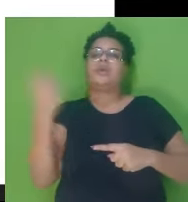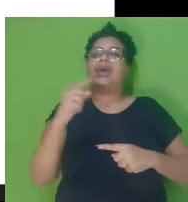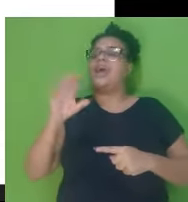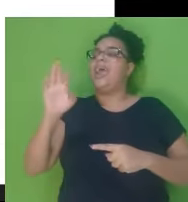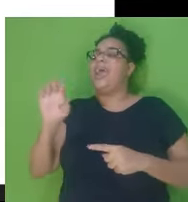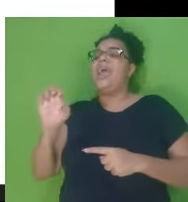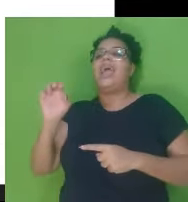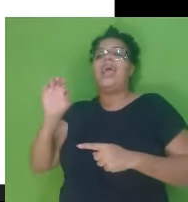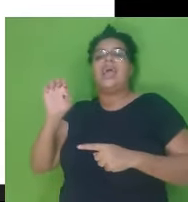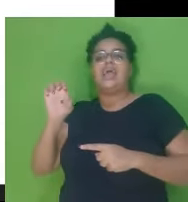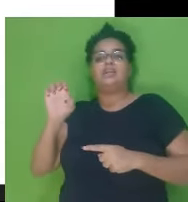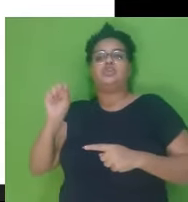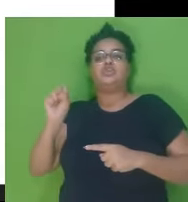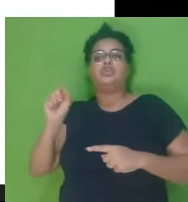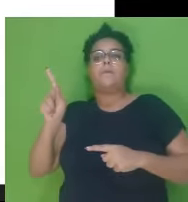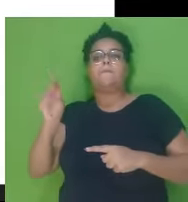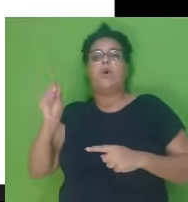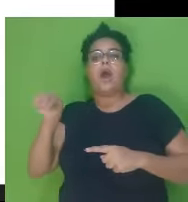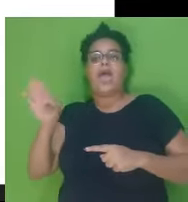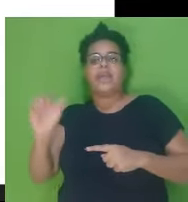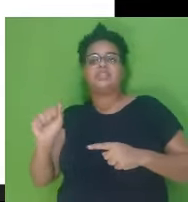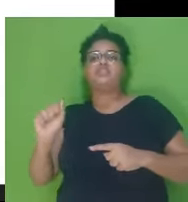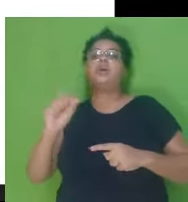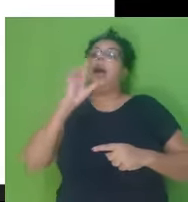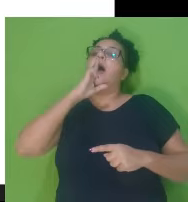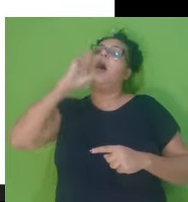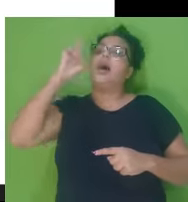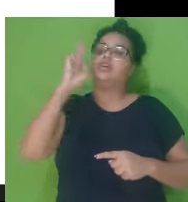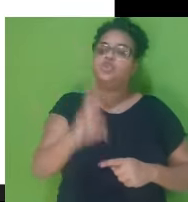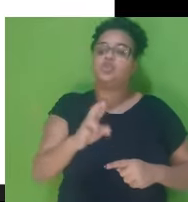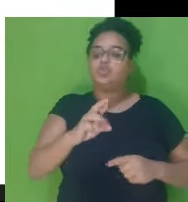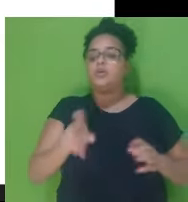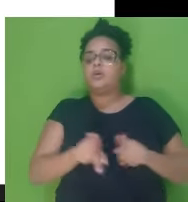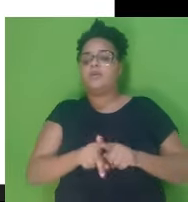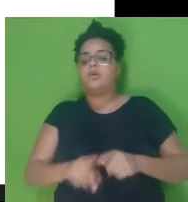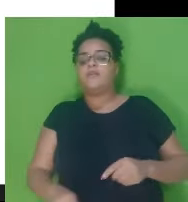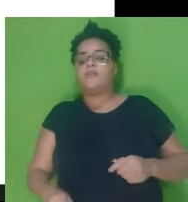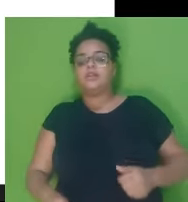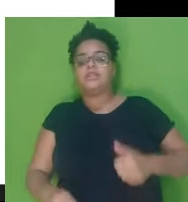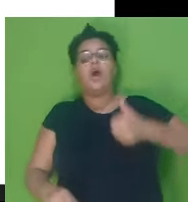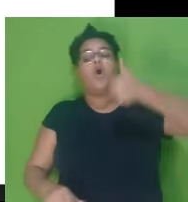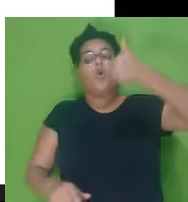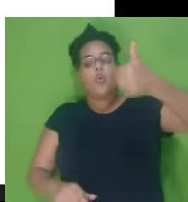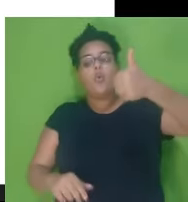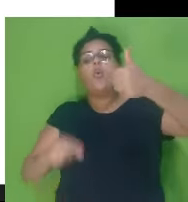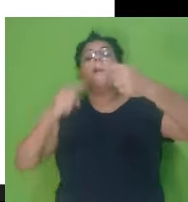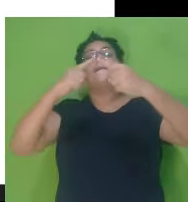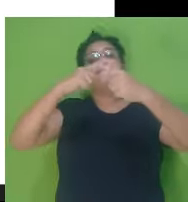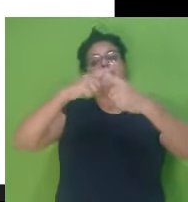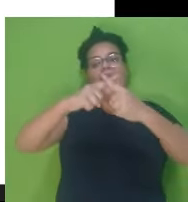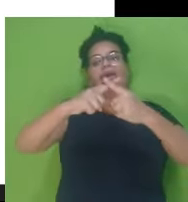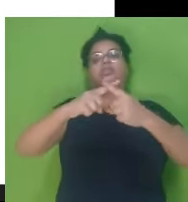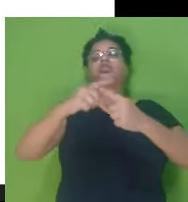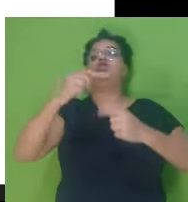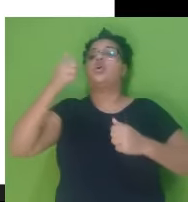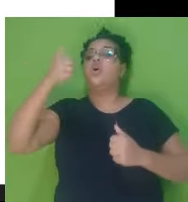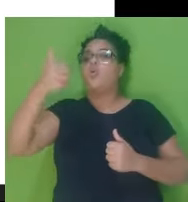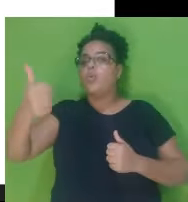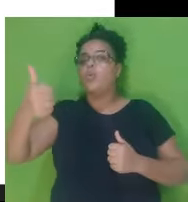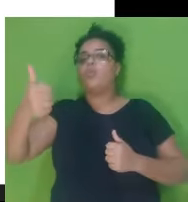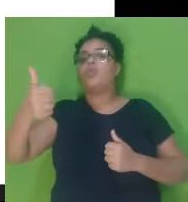né? Então, o resultado vai dar exatamente 1 mais 1 sobre t elevado a